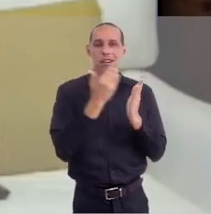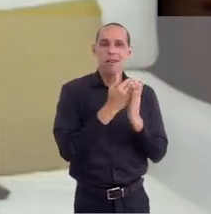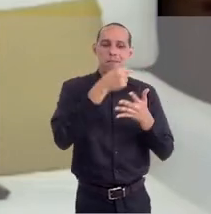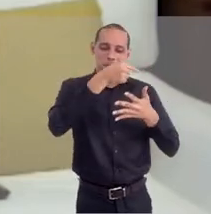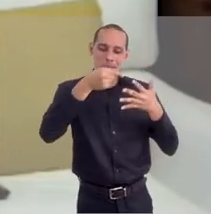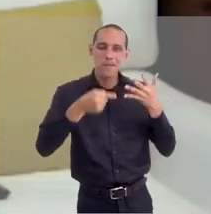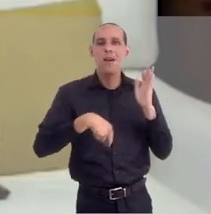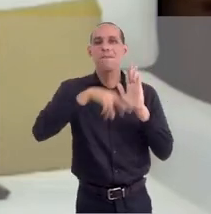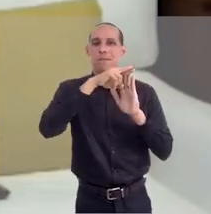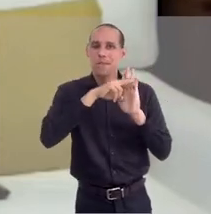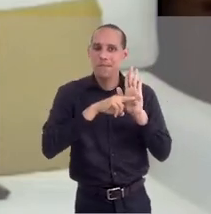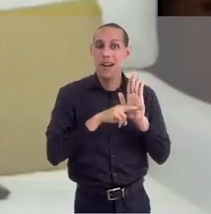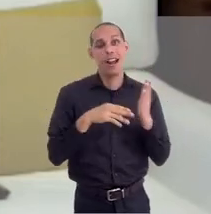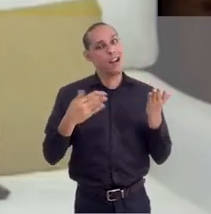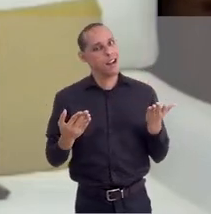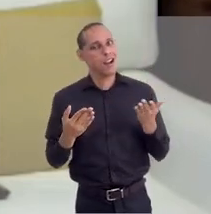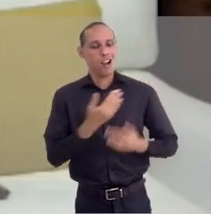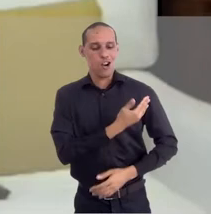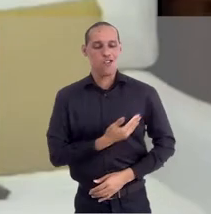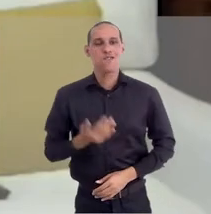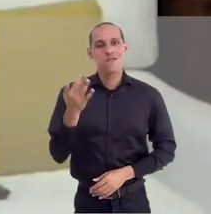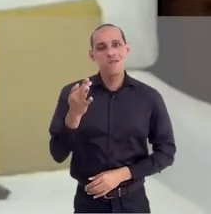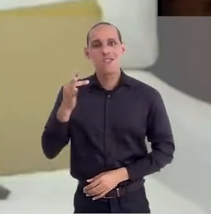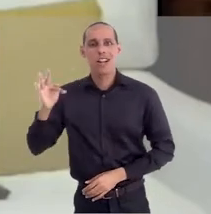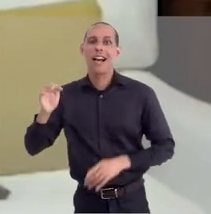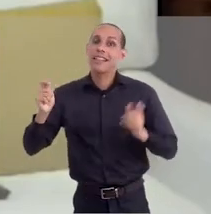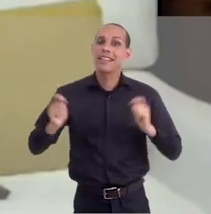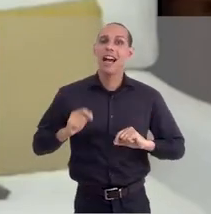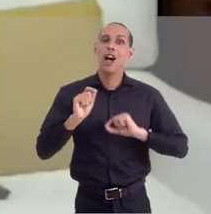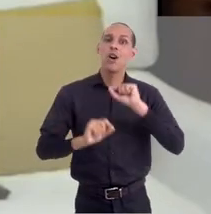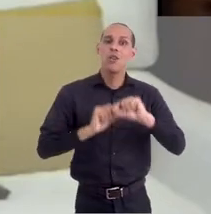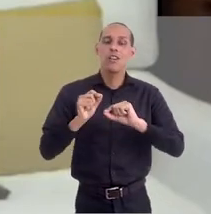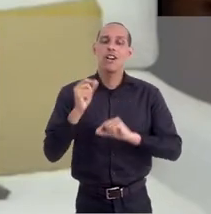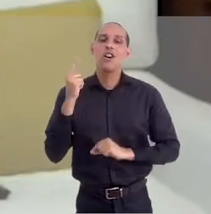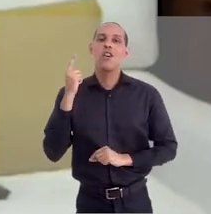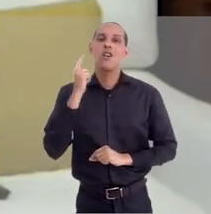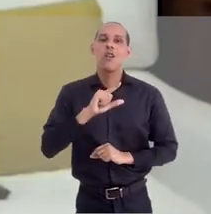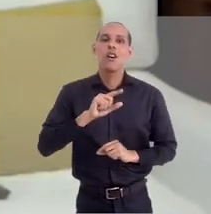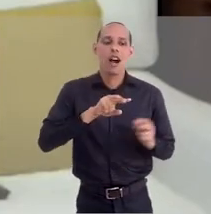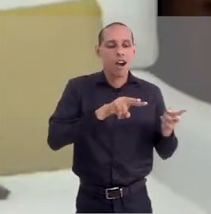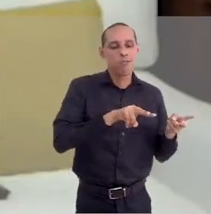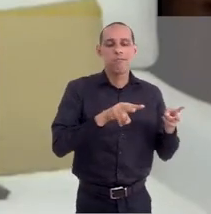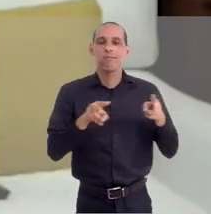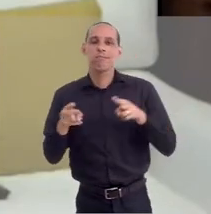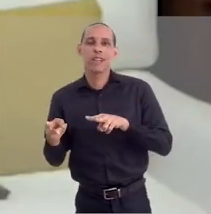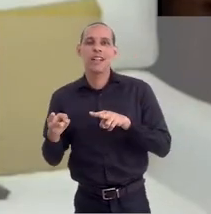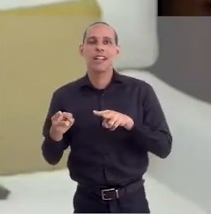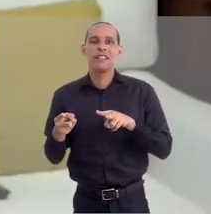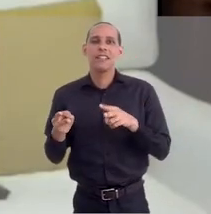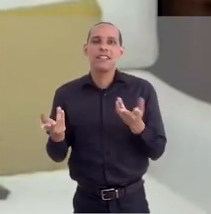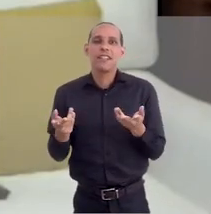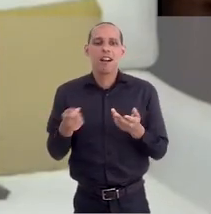aí, evidentemente, o governo federal está em condições de, através, né, das transferências